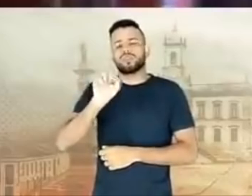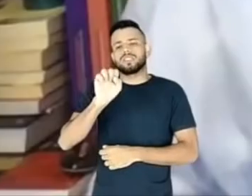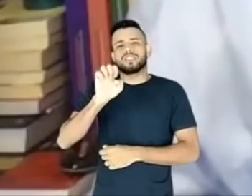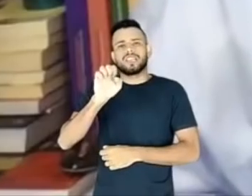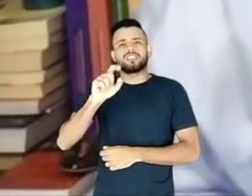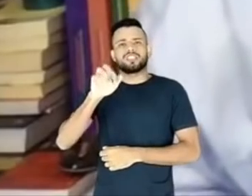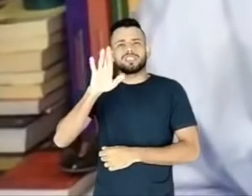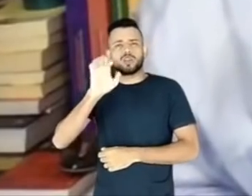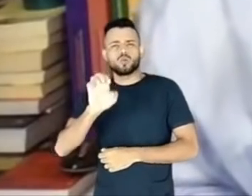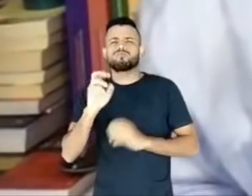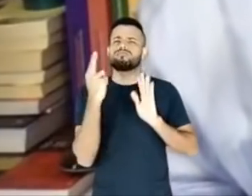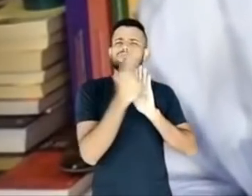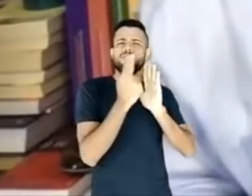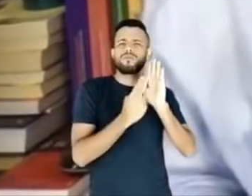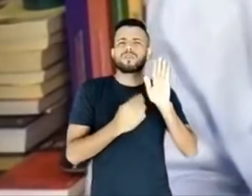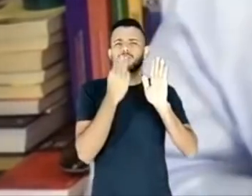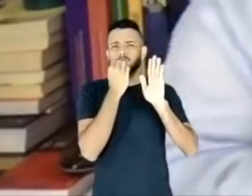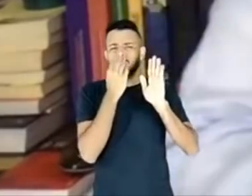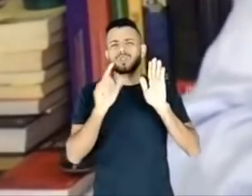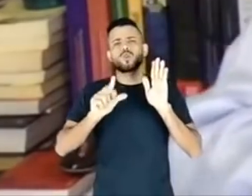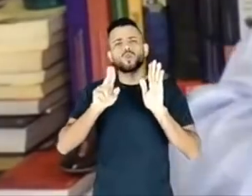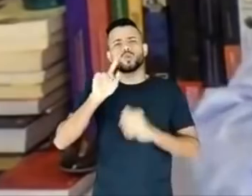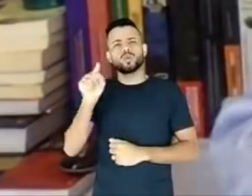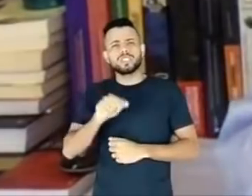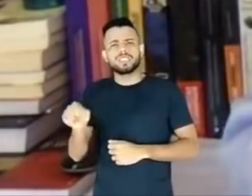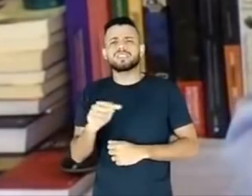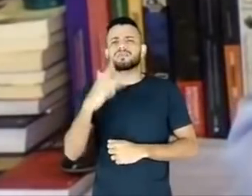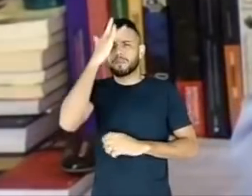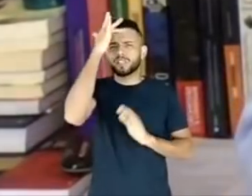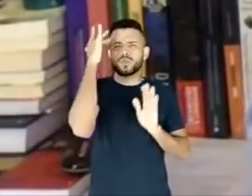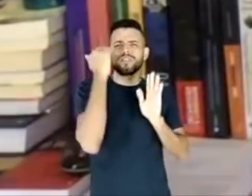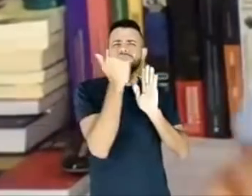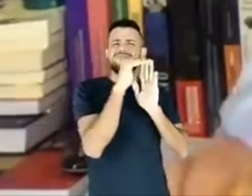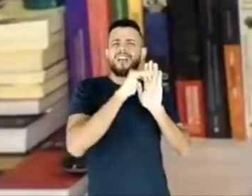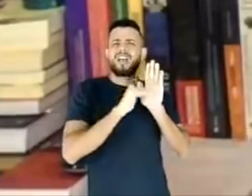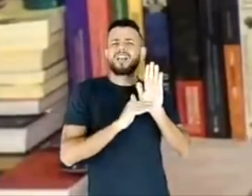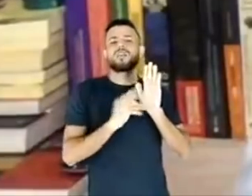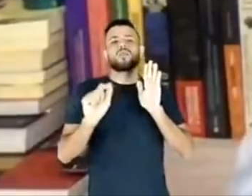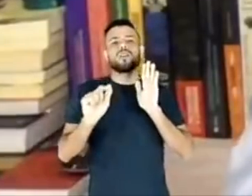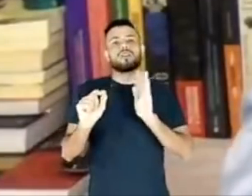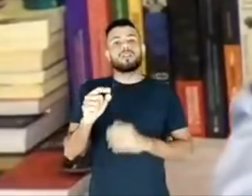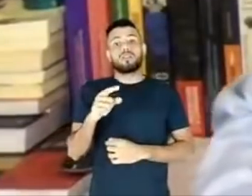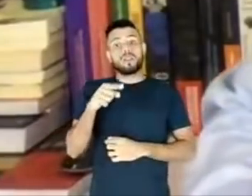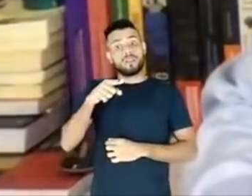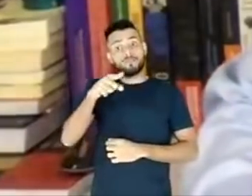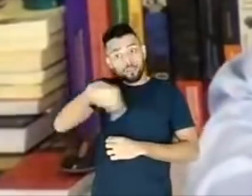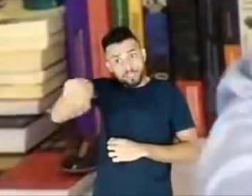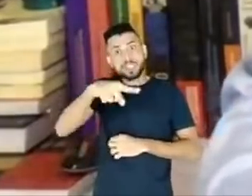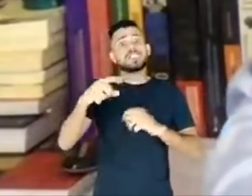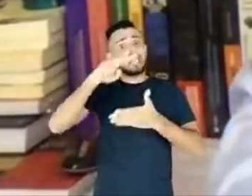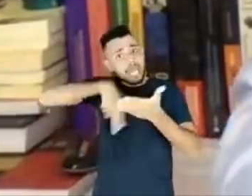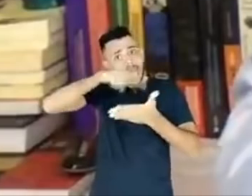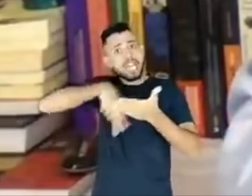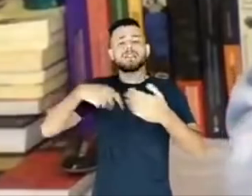Plínio de Arruda Sampaio, Luiz Guxiguem, Emir Sade, sabe, que as pessoas poderiam também ler para ter, quando tiver